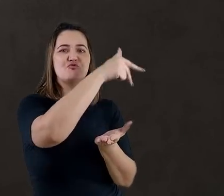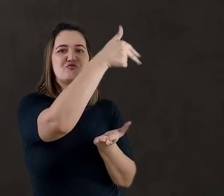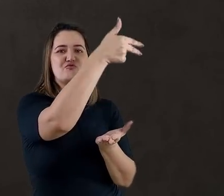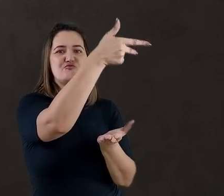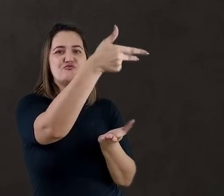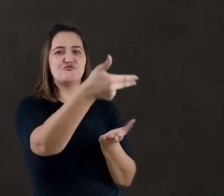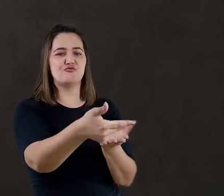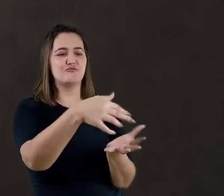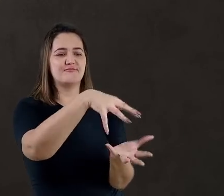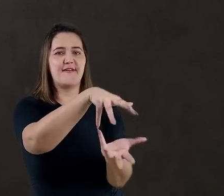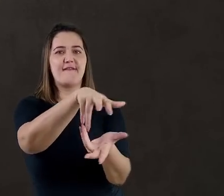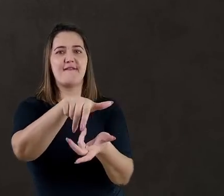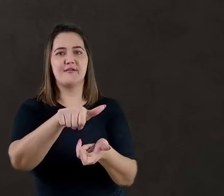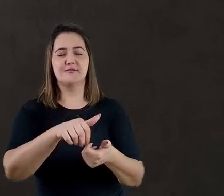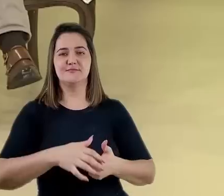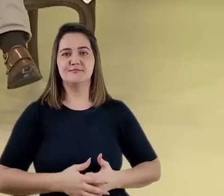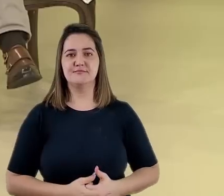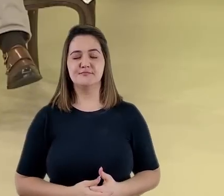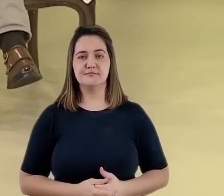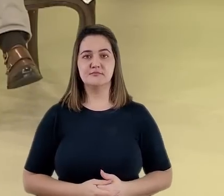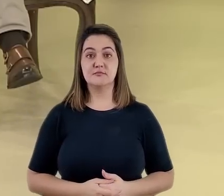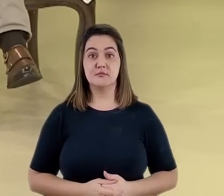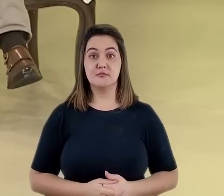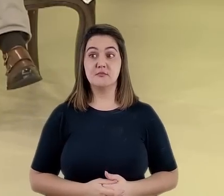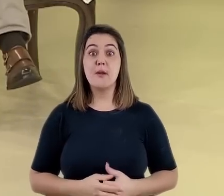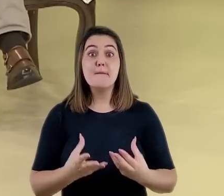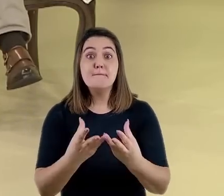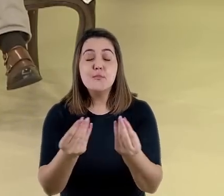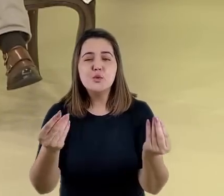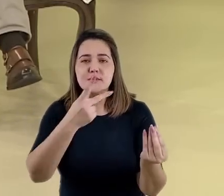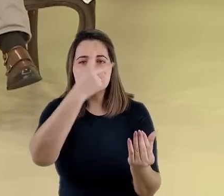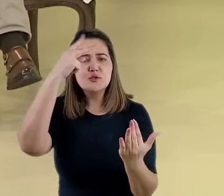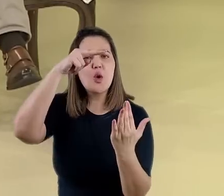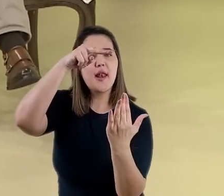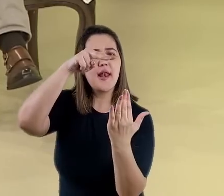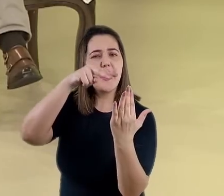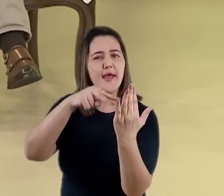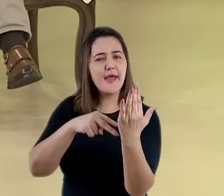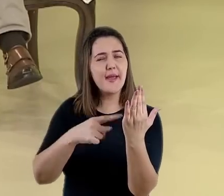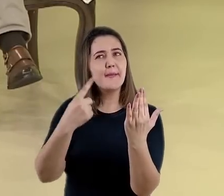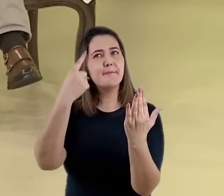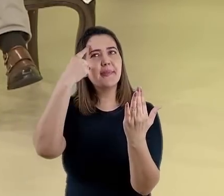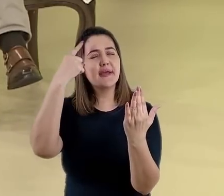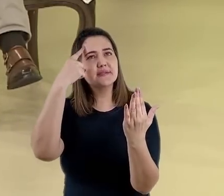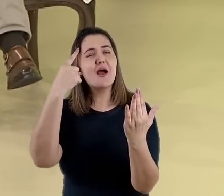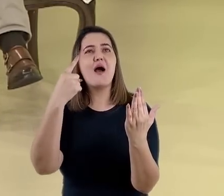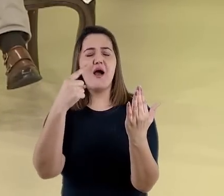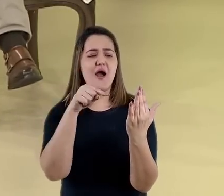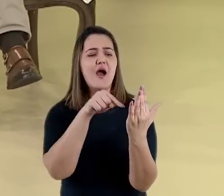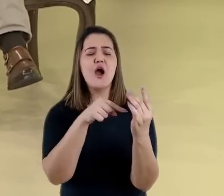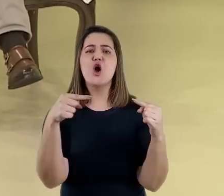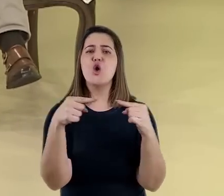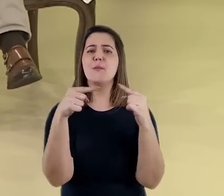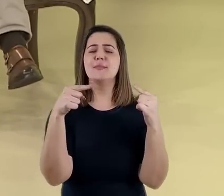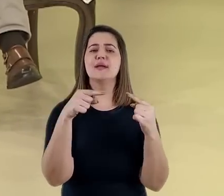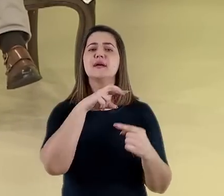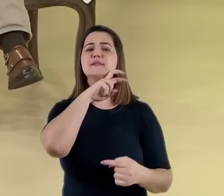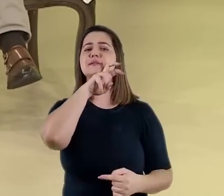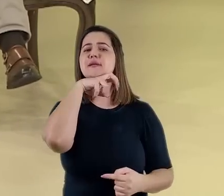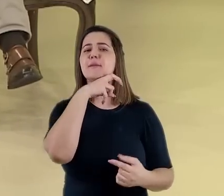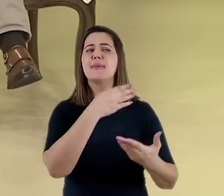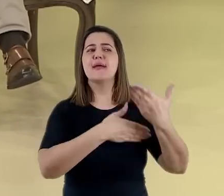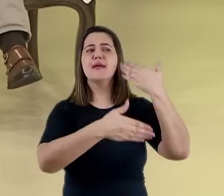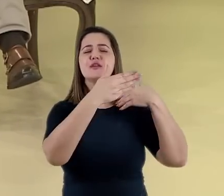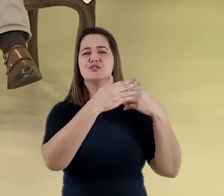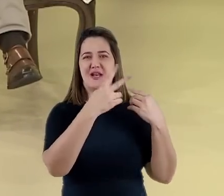28, 15 a 17. Muitos leem essa passagem como uma referência à serpente no Éden,